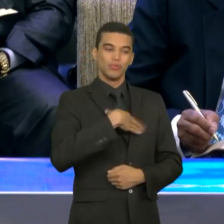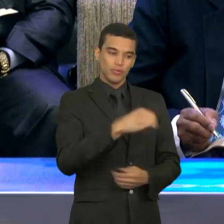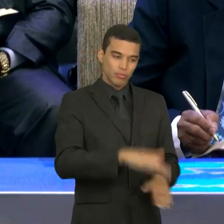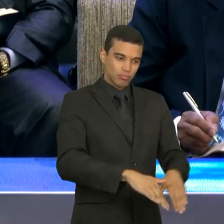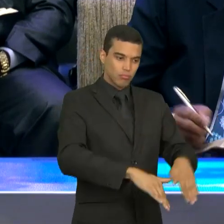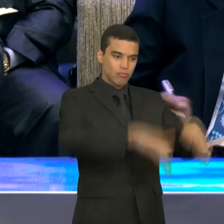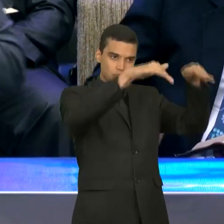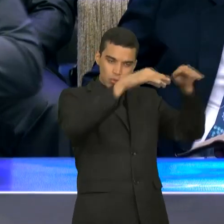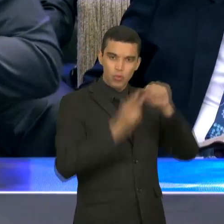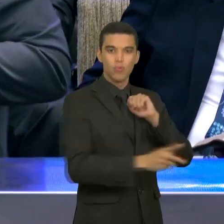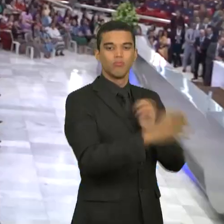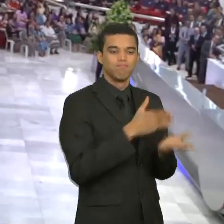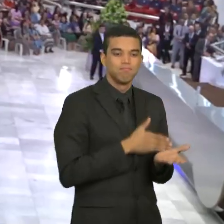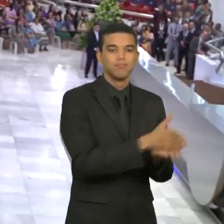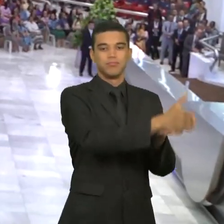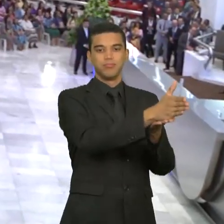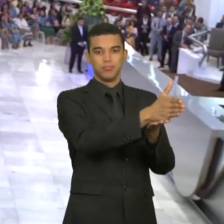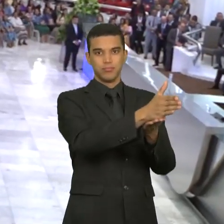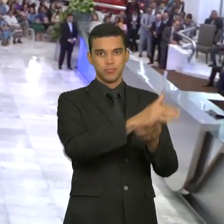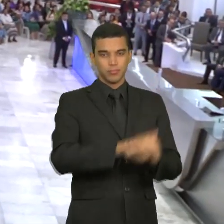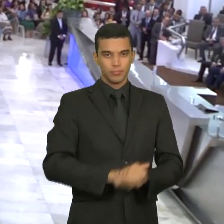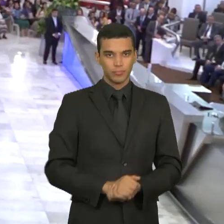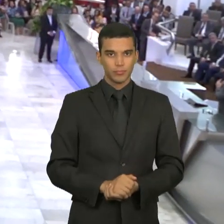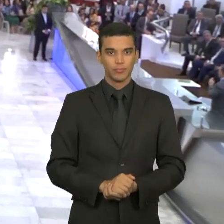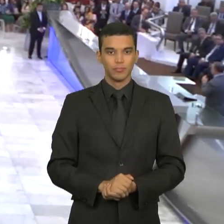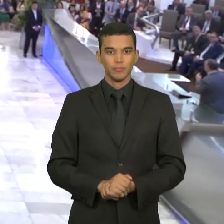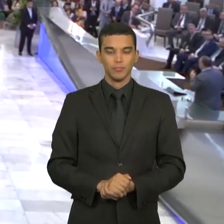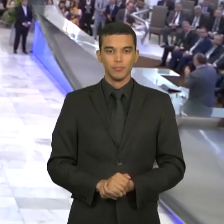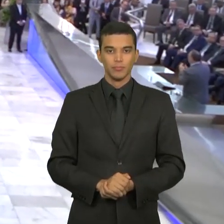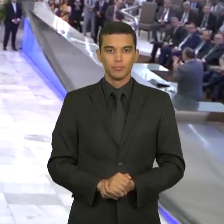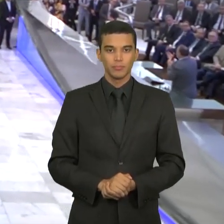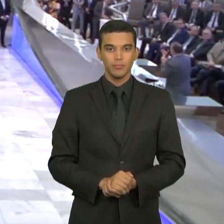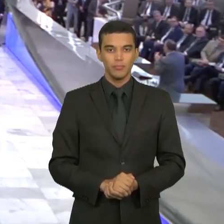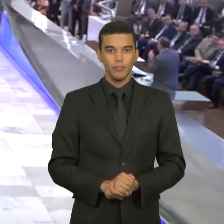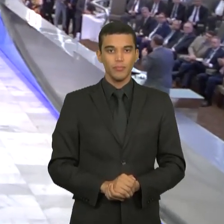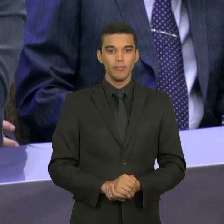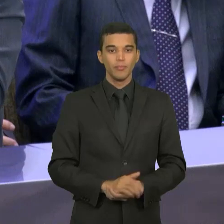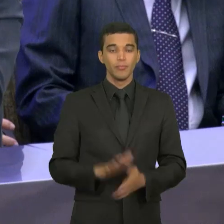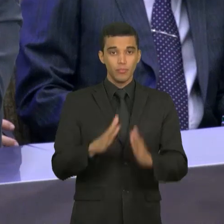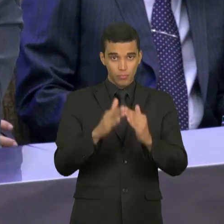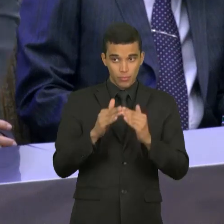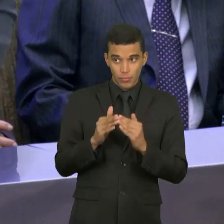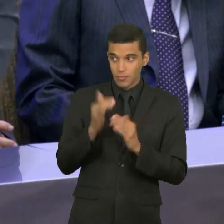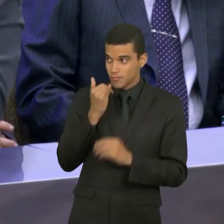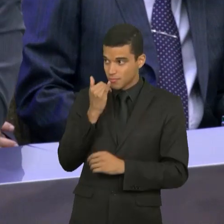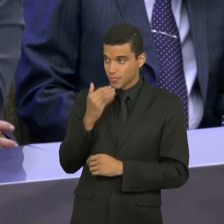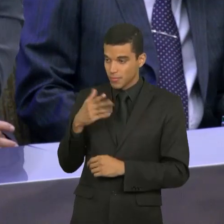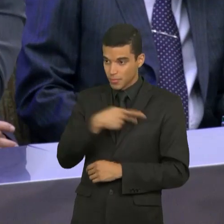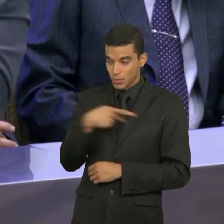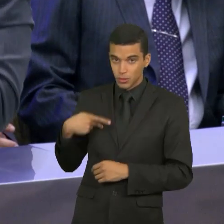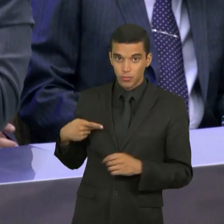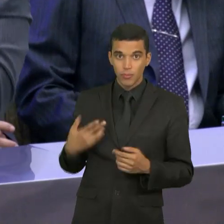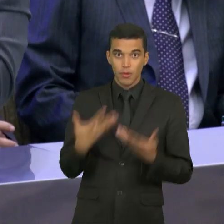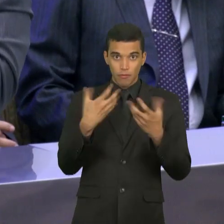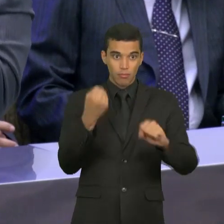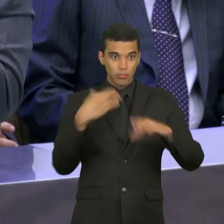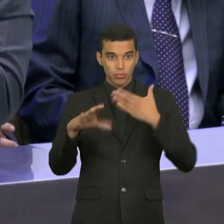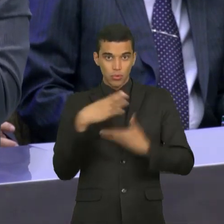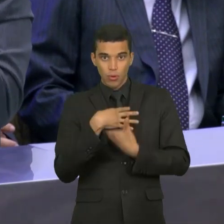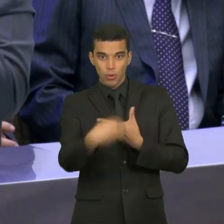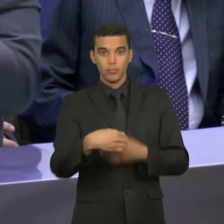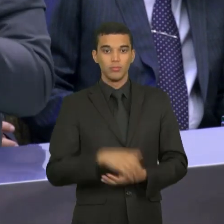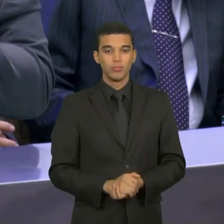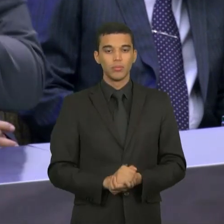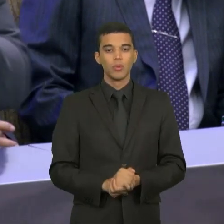desviará dele com a licença do pastor eu quero lhe pedir que fale comigo por favor não se